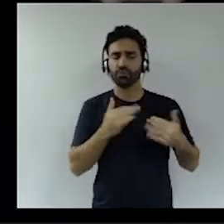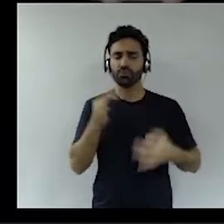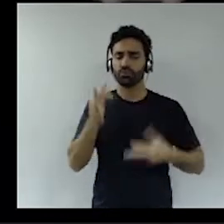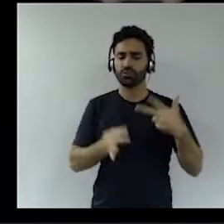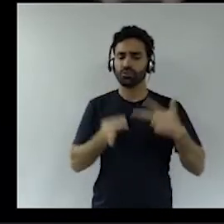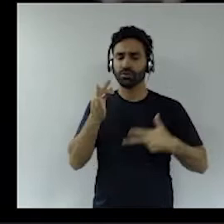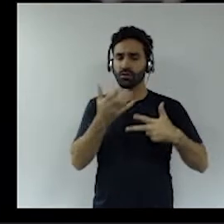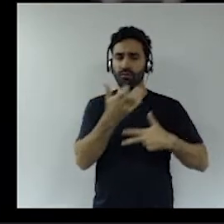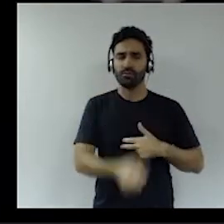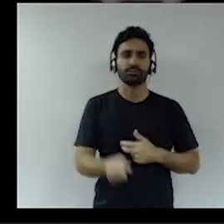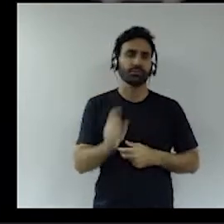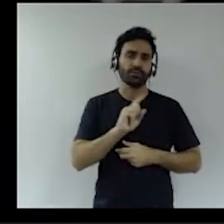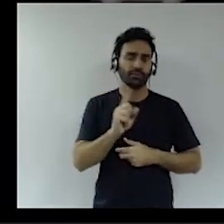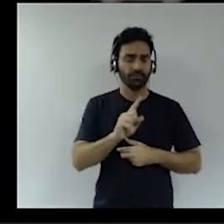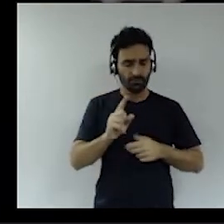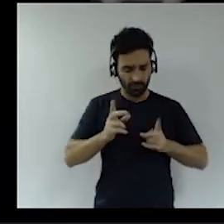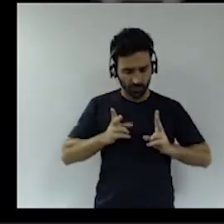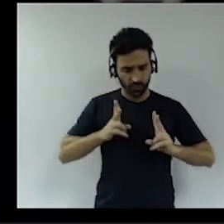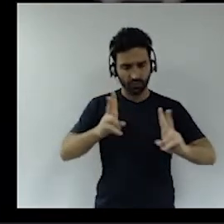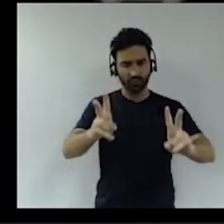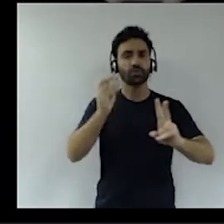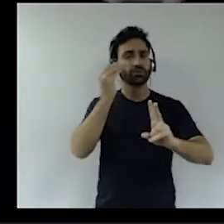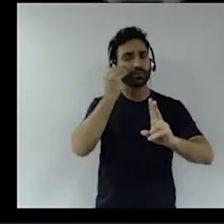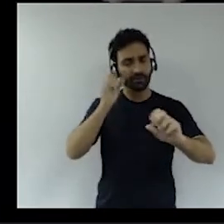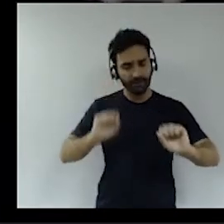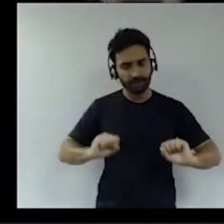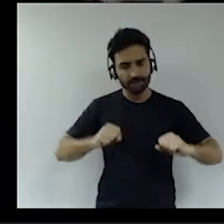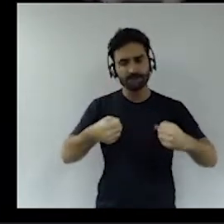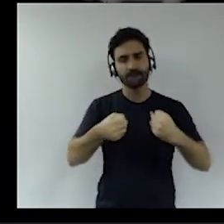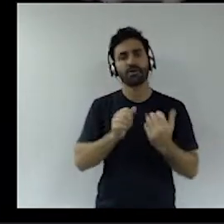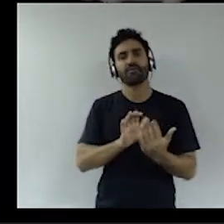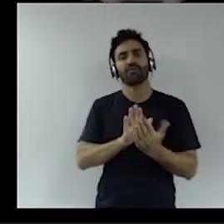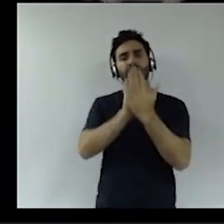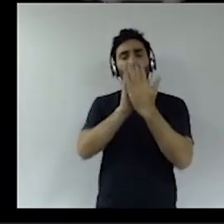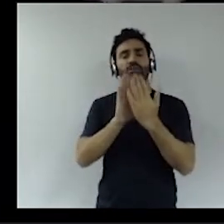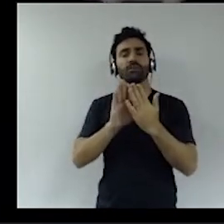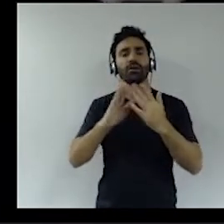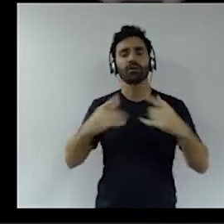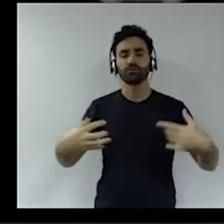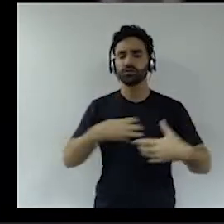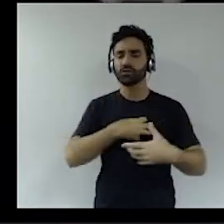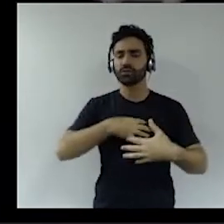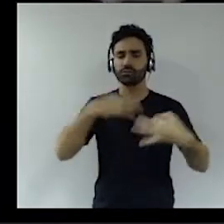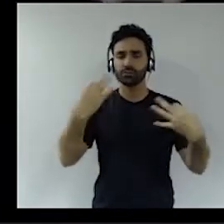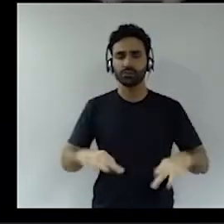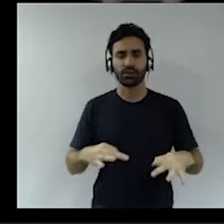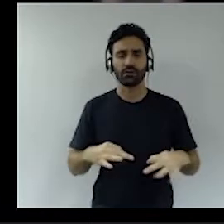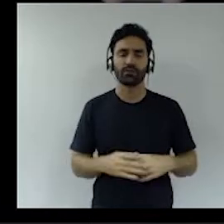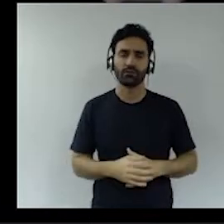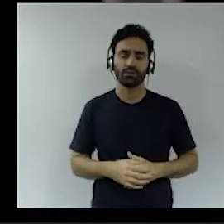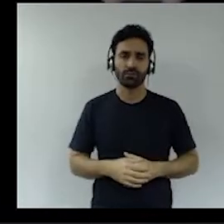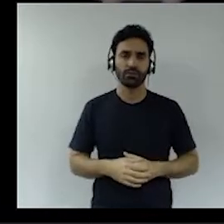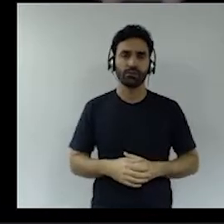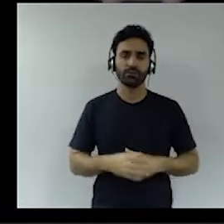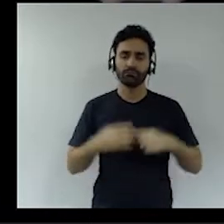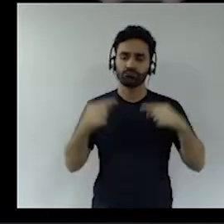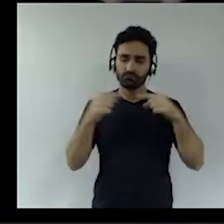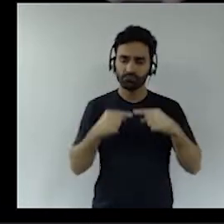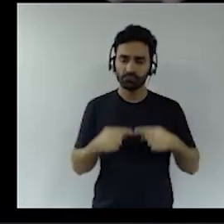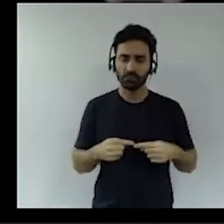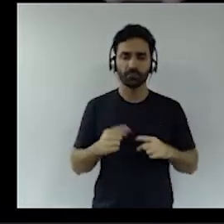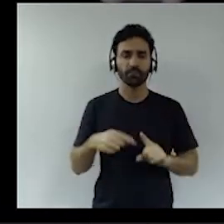campo para tentar enfrentar isso da forma mais adequada, mais coerente,